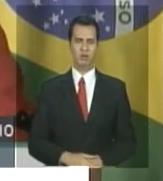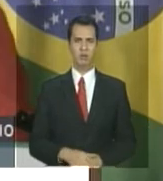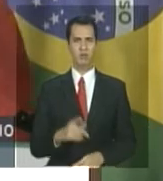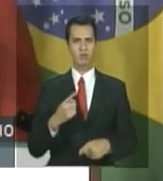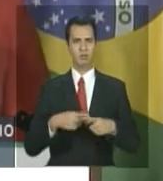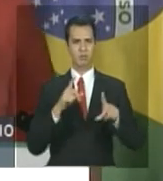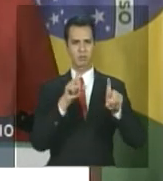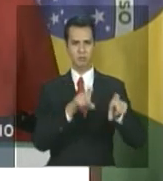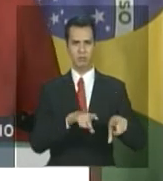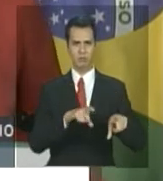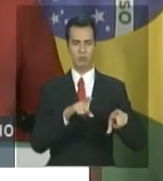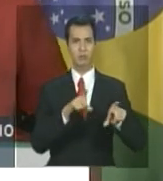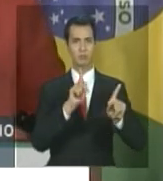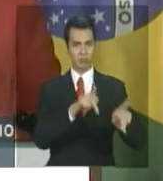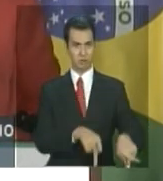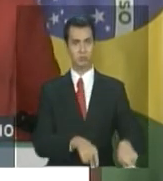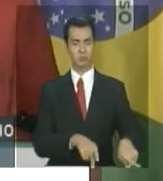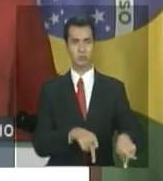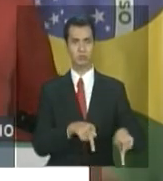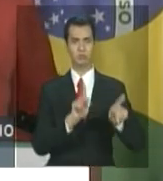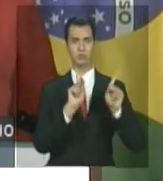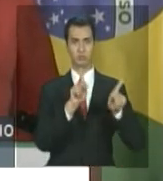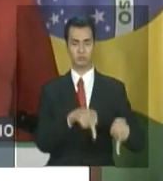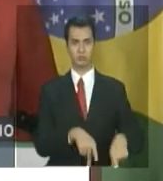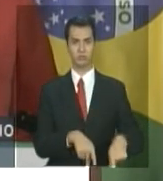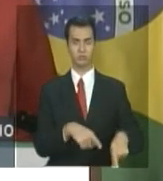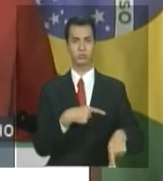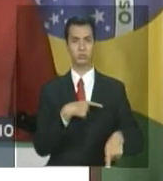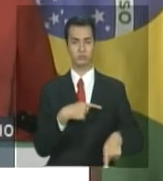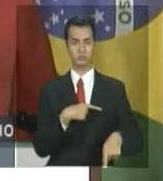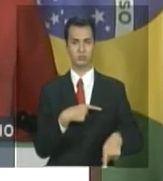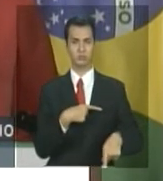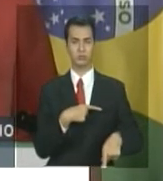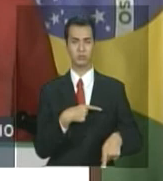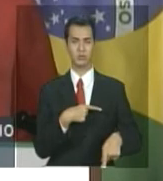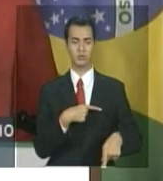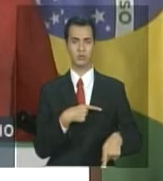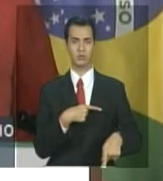participam da divisão das riquezas de forma